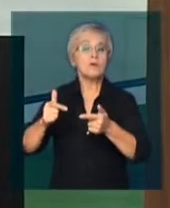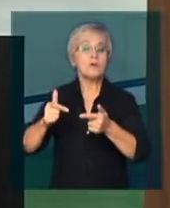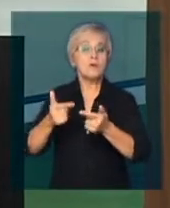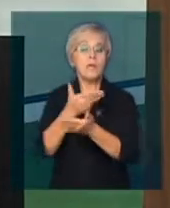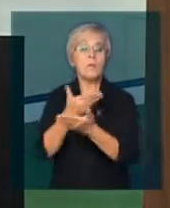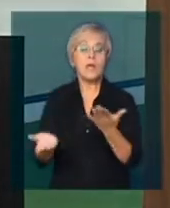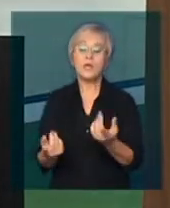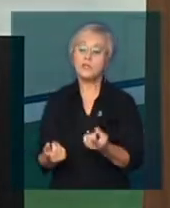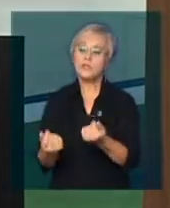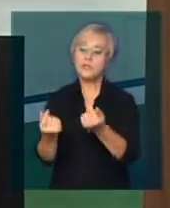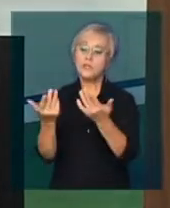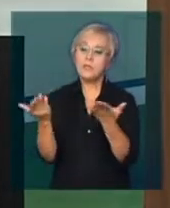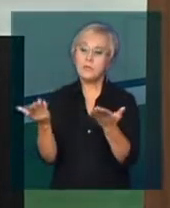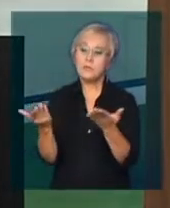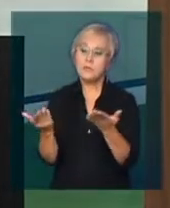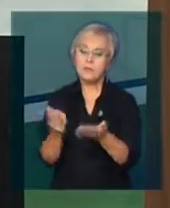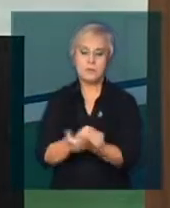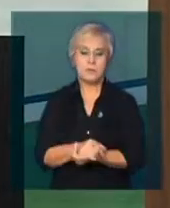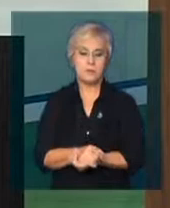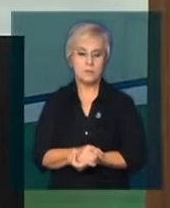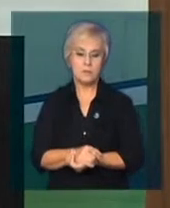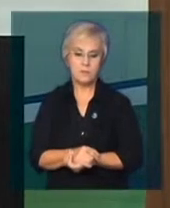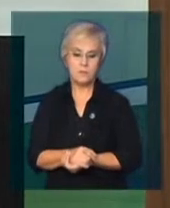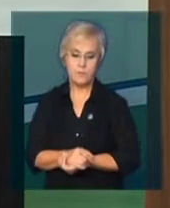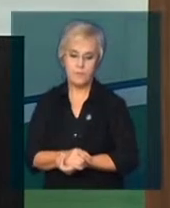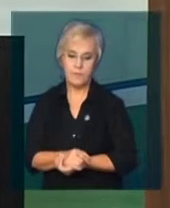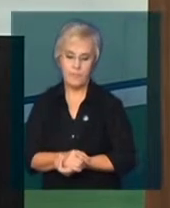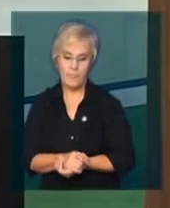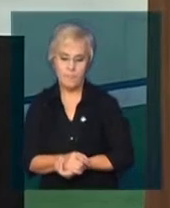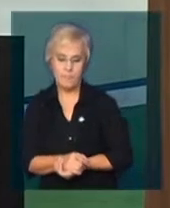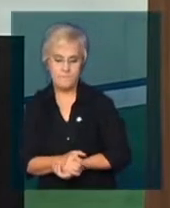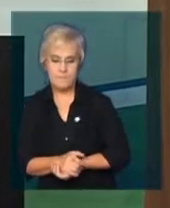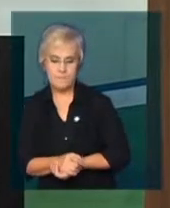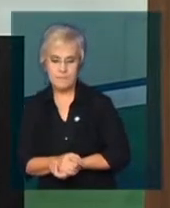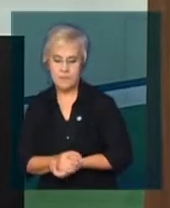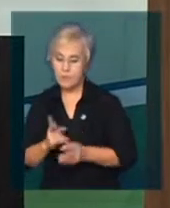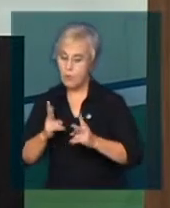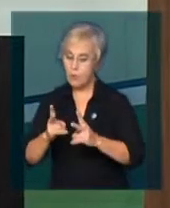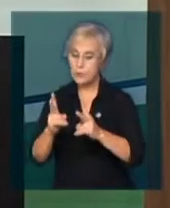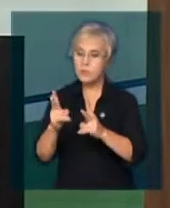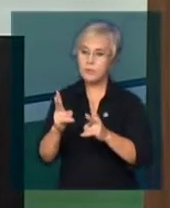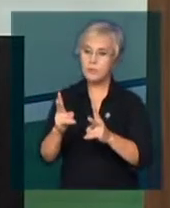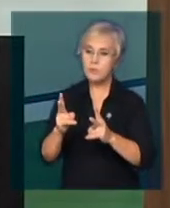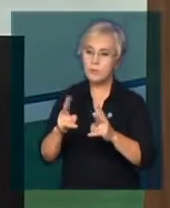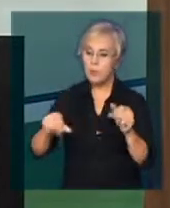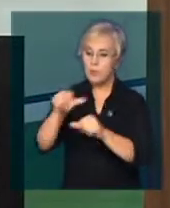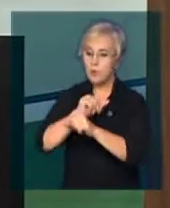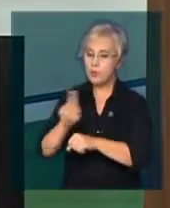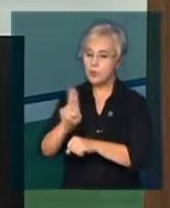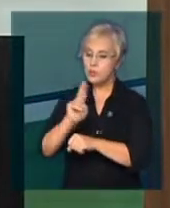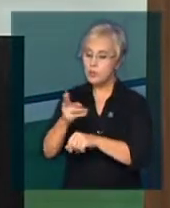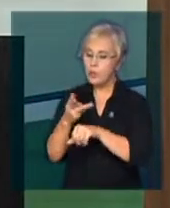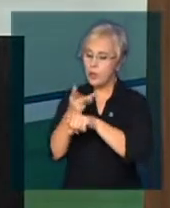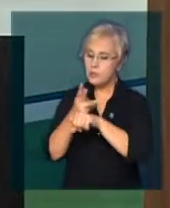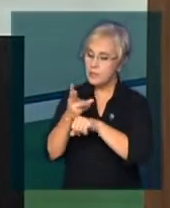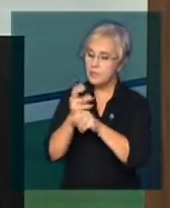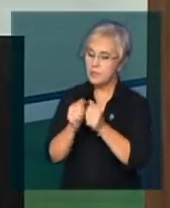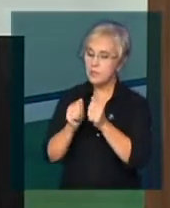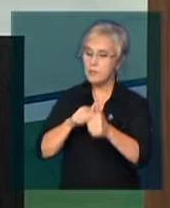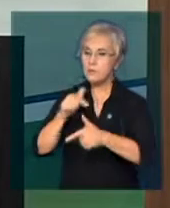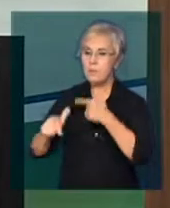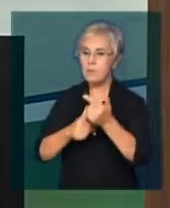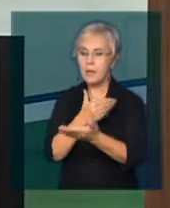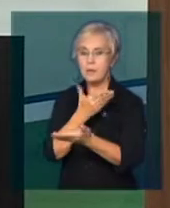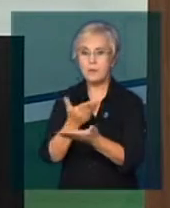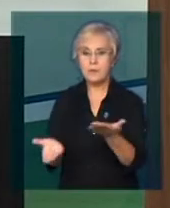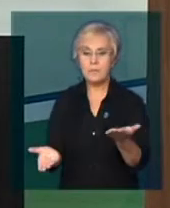que passa os mesmos empregados para essa empresa, ela continua prestando serviço, continua sem recolher os direitos, e o trabalhador, para não perder o seu